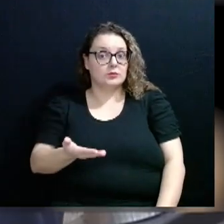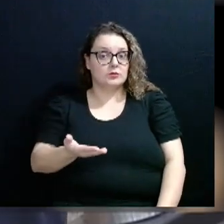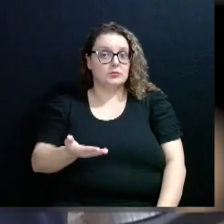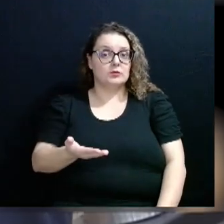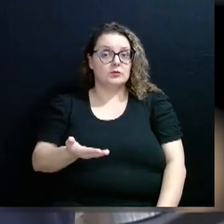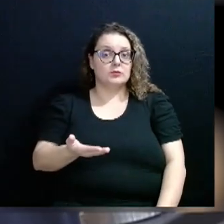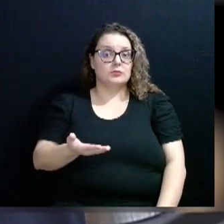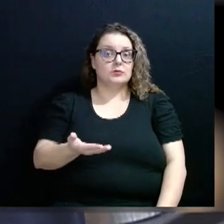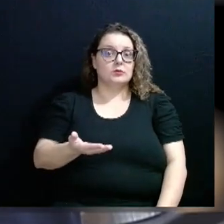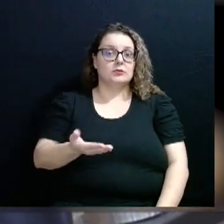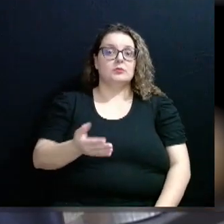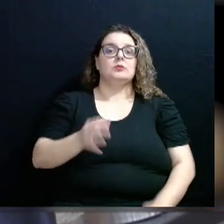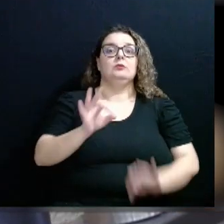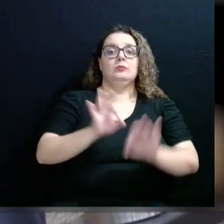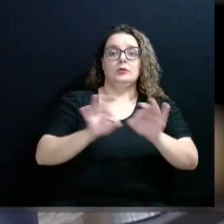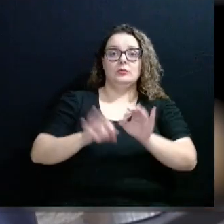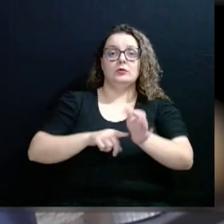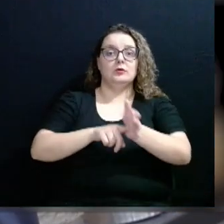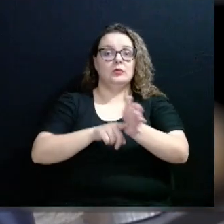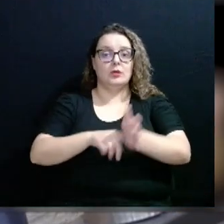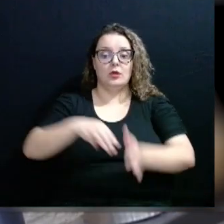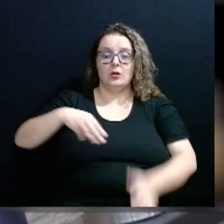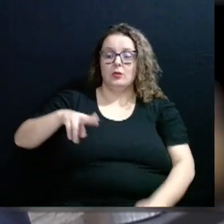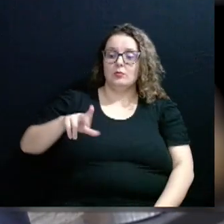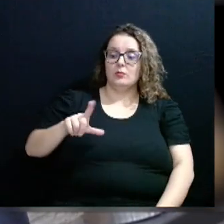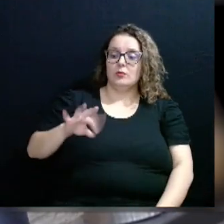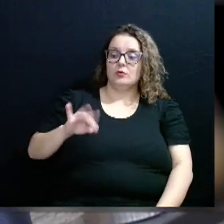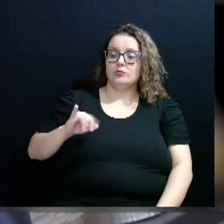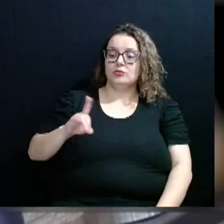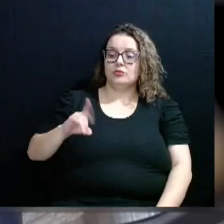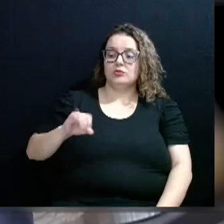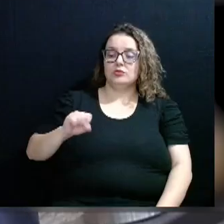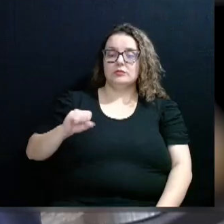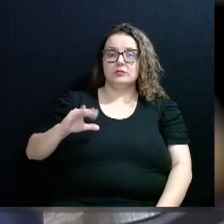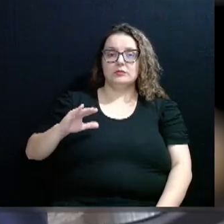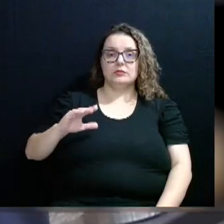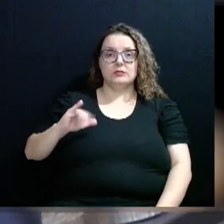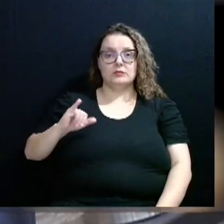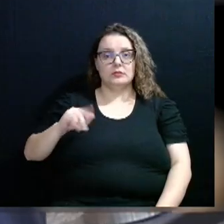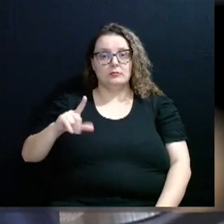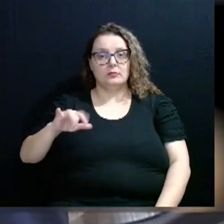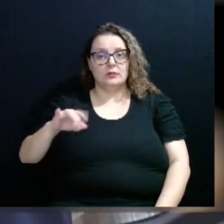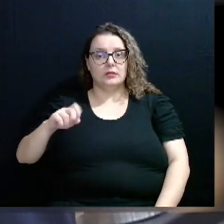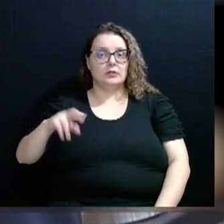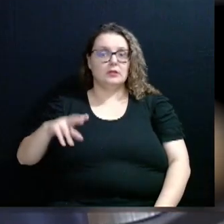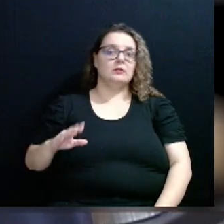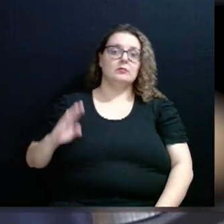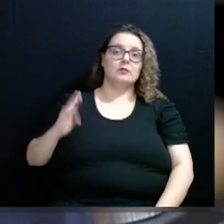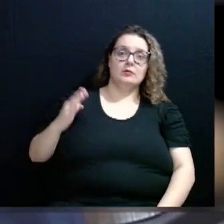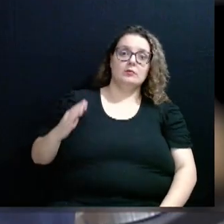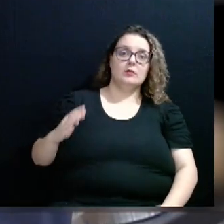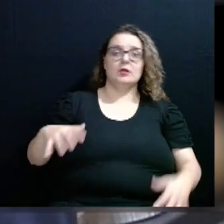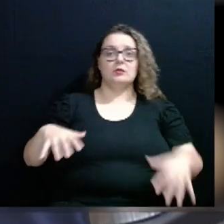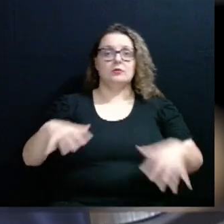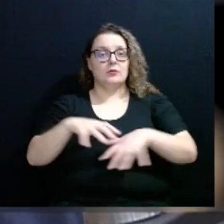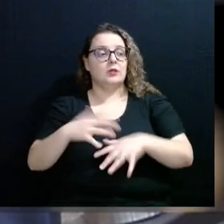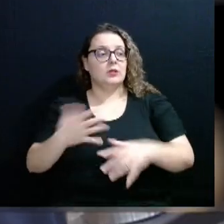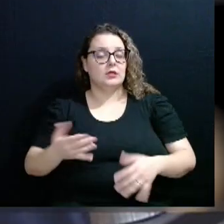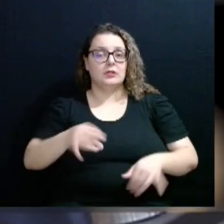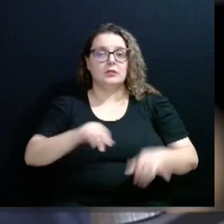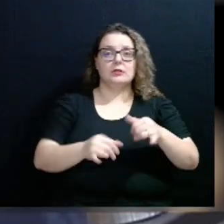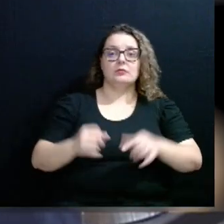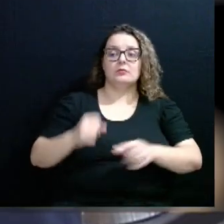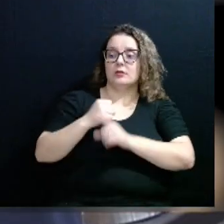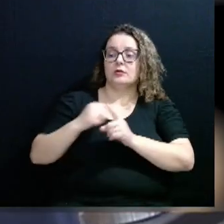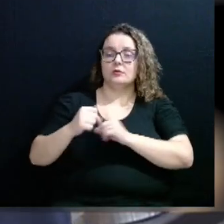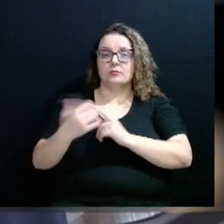de pesquisa multidisciplinar, né? Então, o pessoal da biologia, o pessoal da química, o pessoal da sociologia, o pessoal das